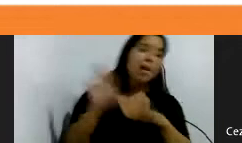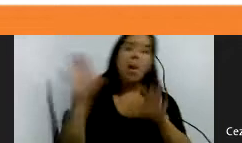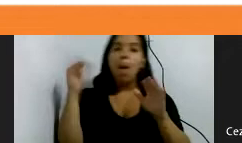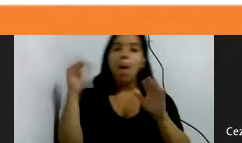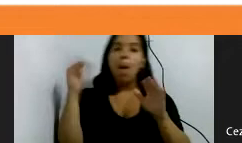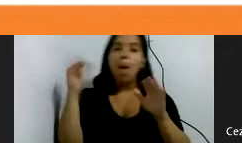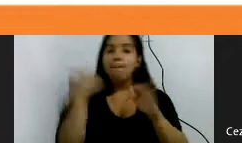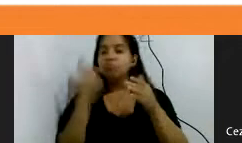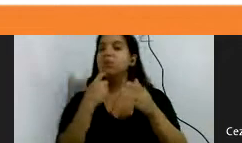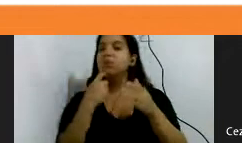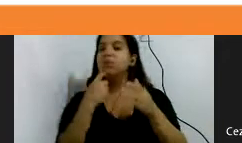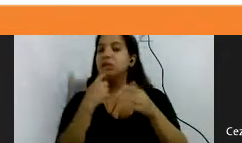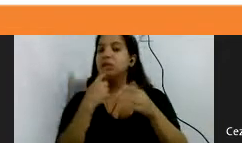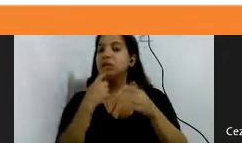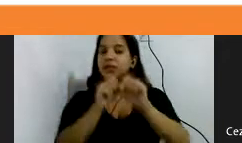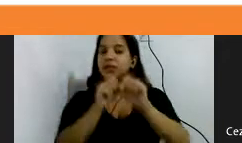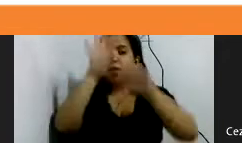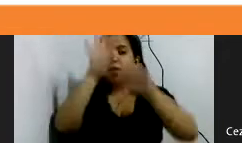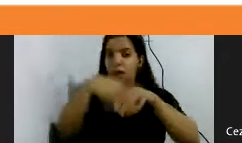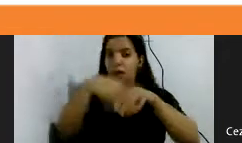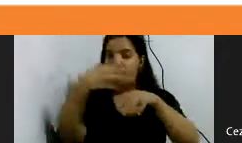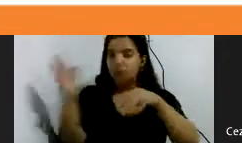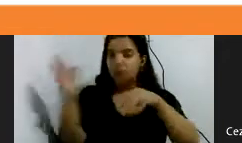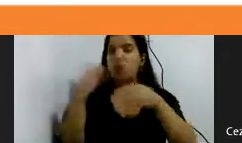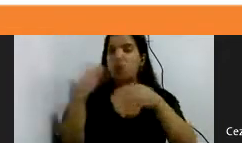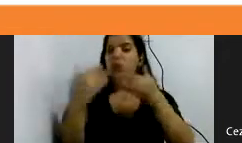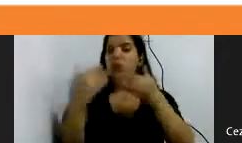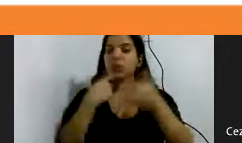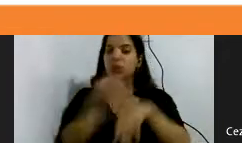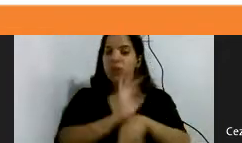eles fazerem o painel de hemácias.